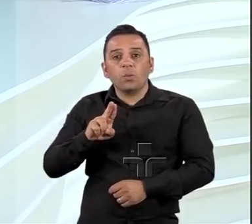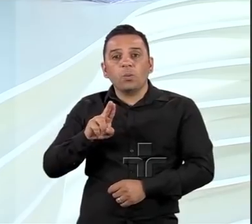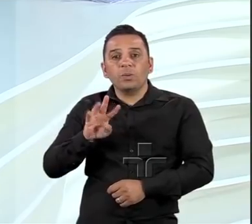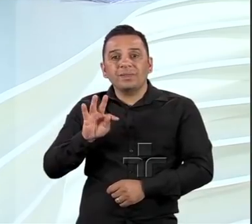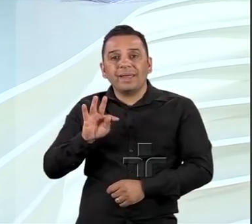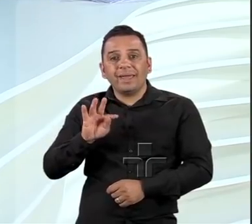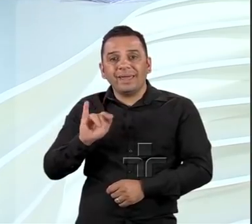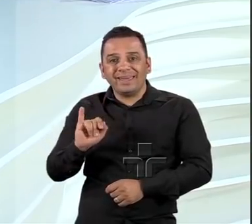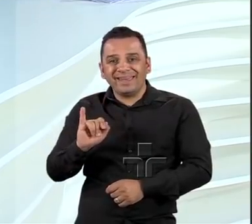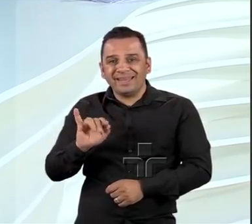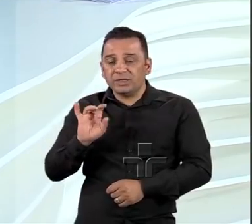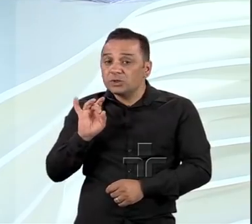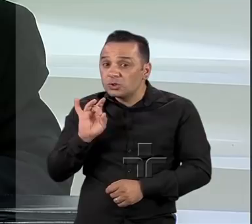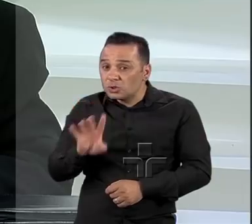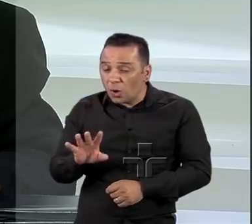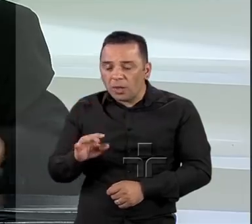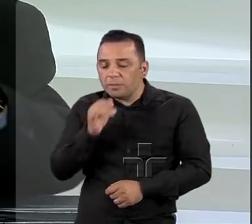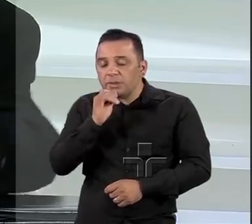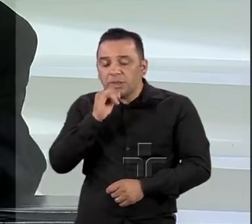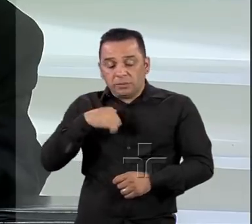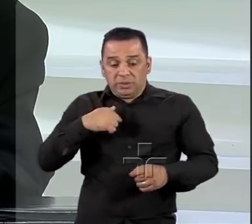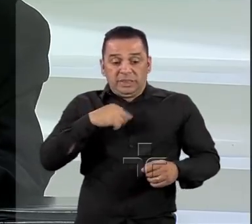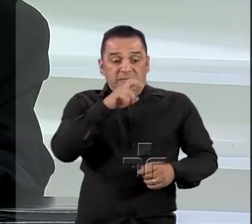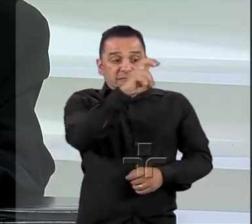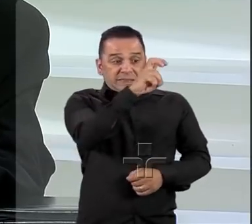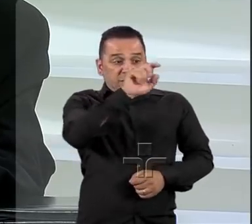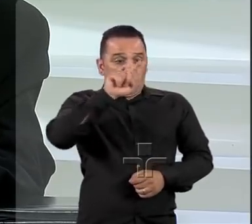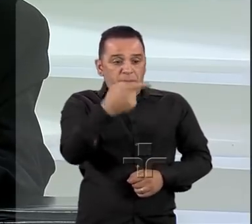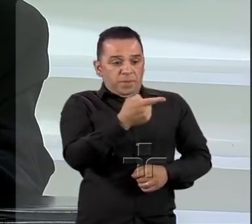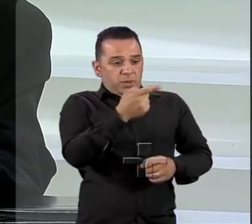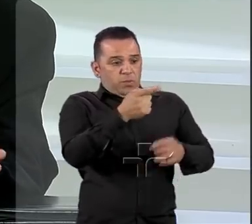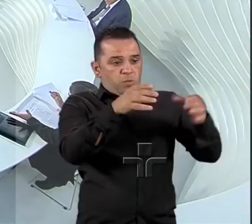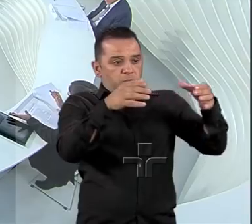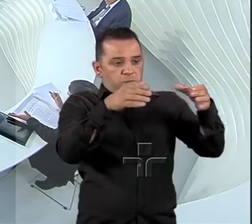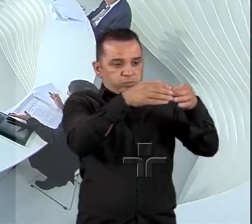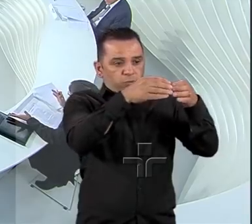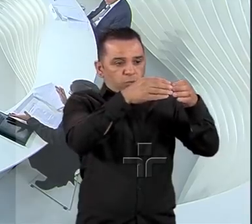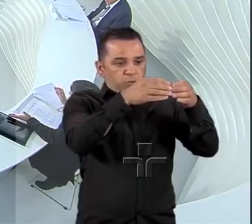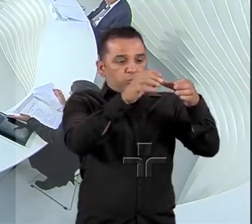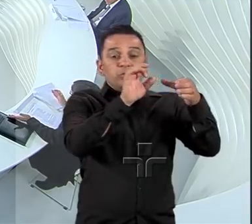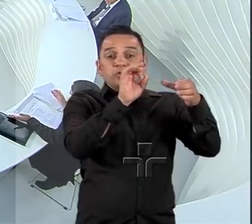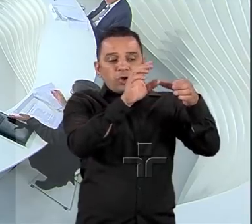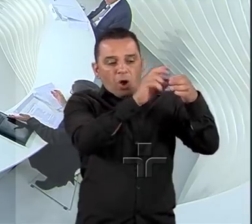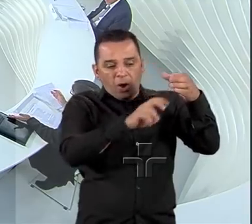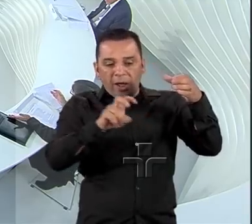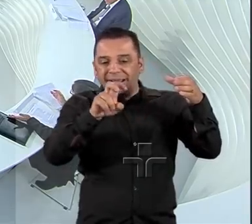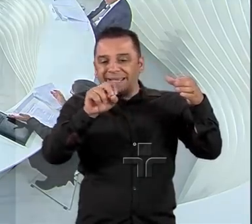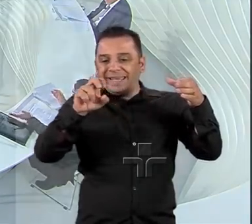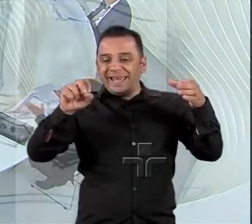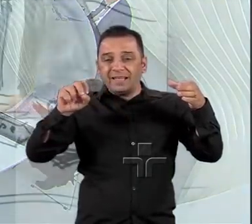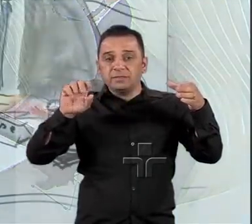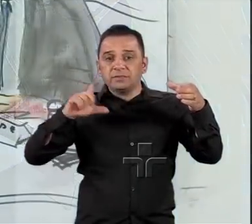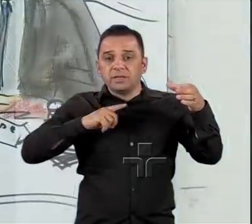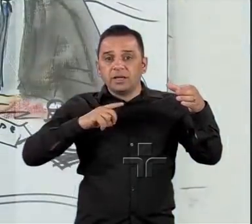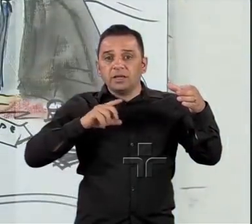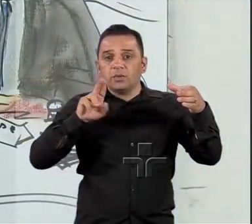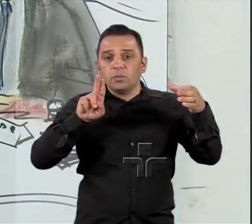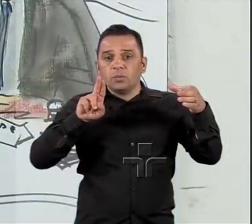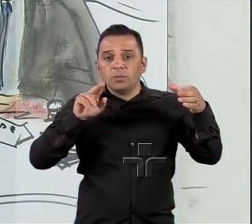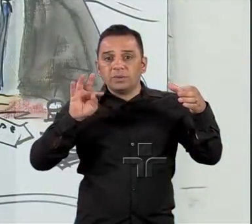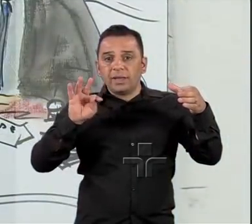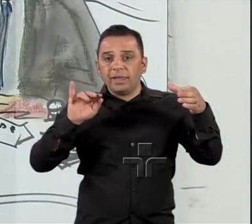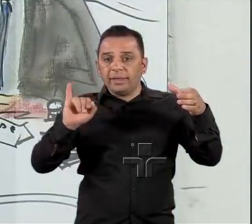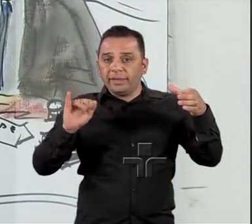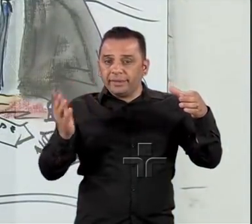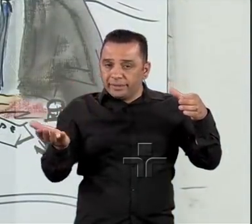5.000 municípios, só 500 têm uma UTI. Se você tiver um problema e precisar de uma terapia intensiva, você vai ficar improvisado em